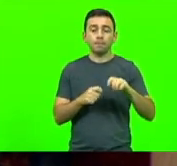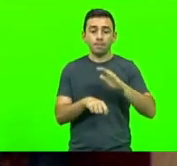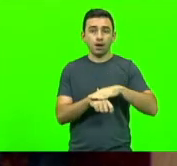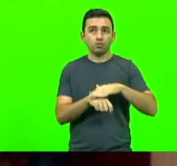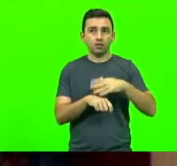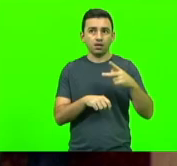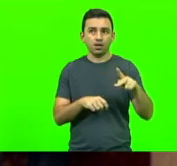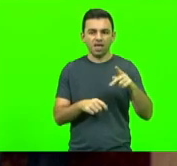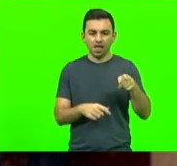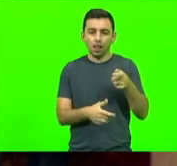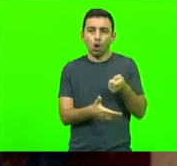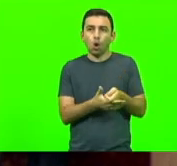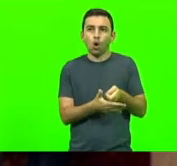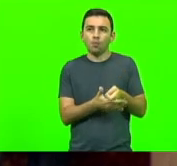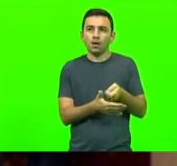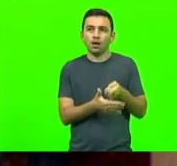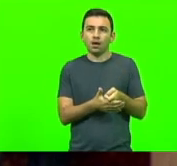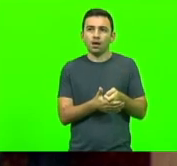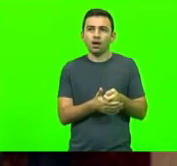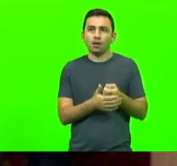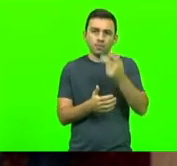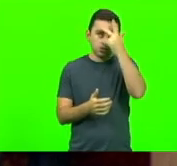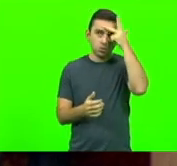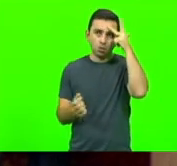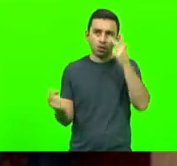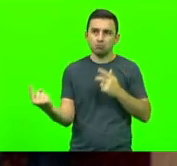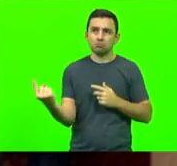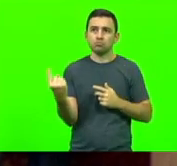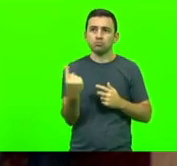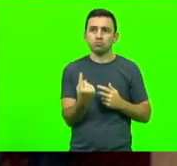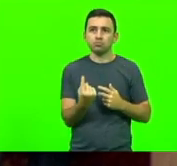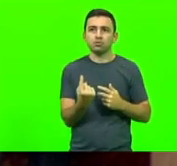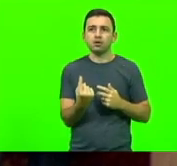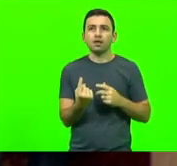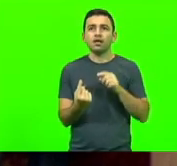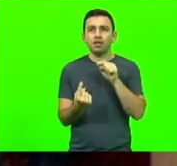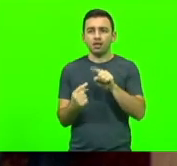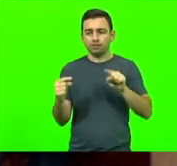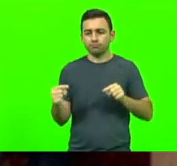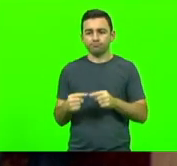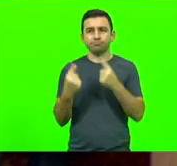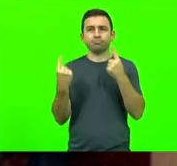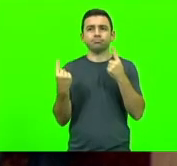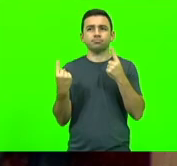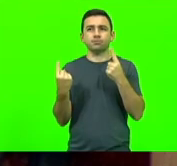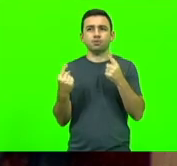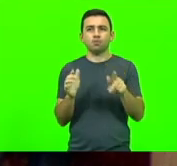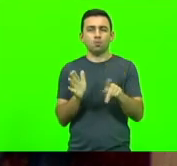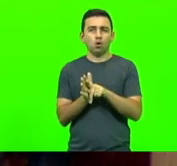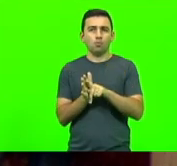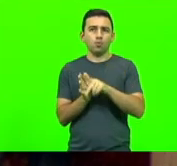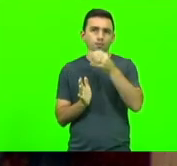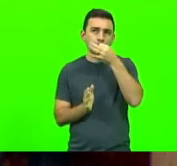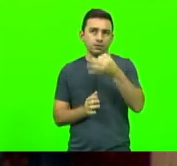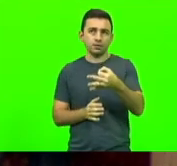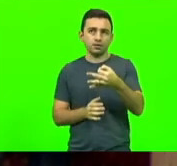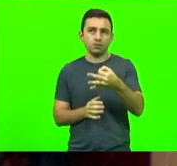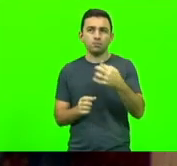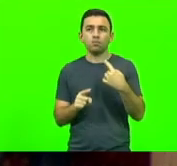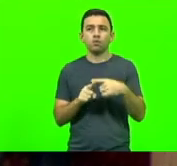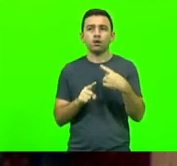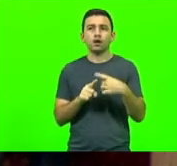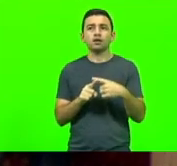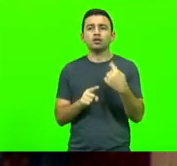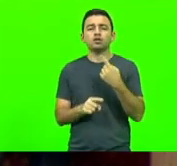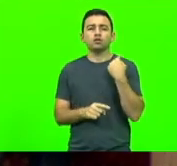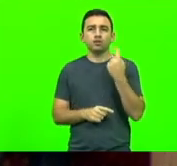ser obrigado a receber pessoas que divirjam da sua opinião, porque nós estamos